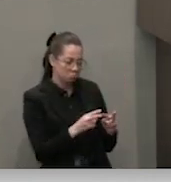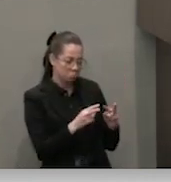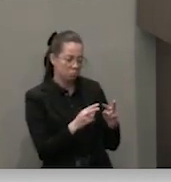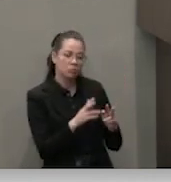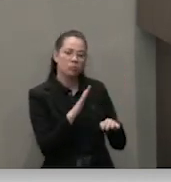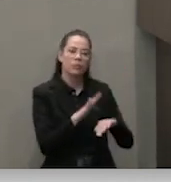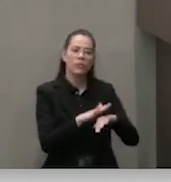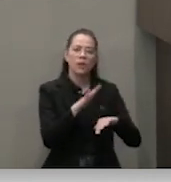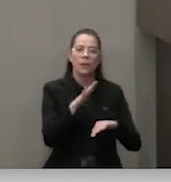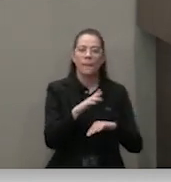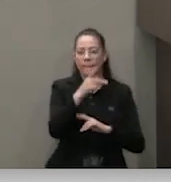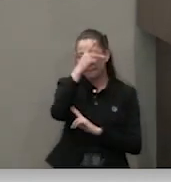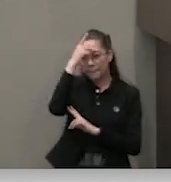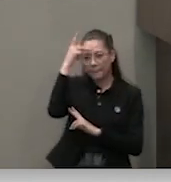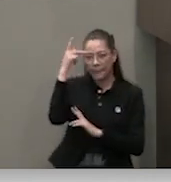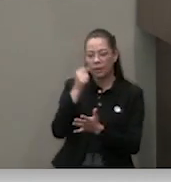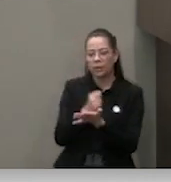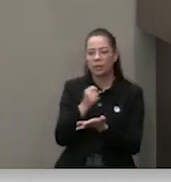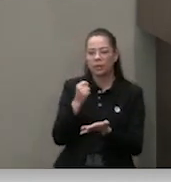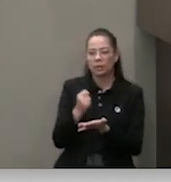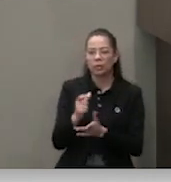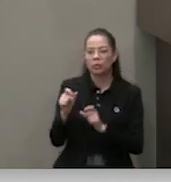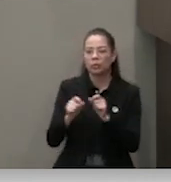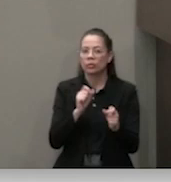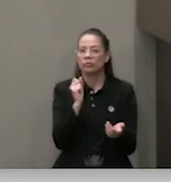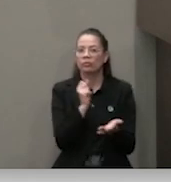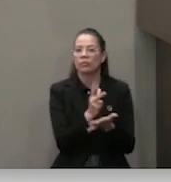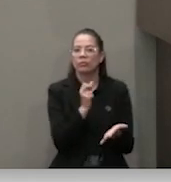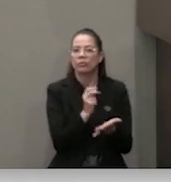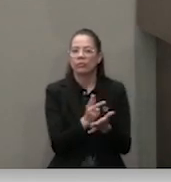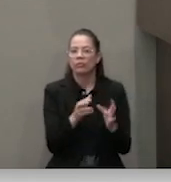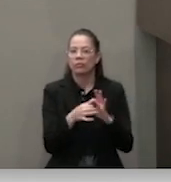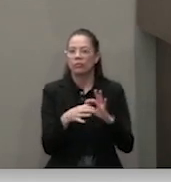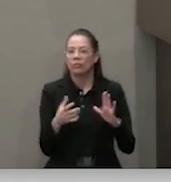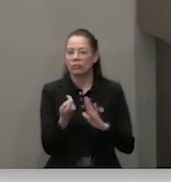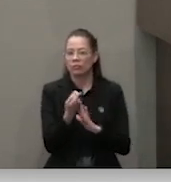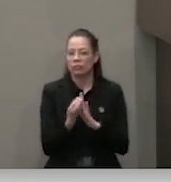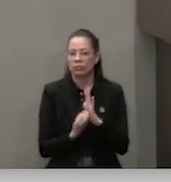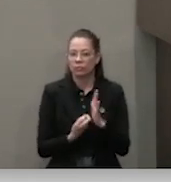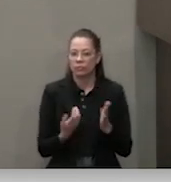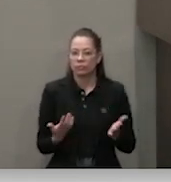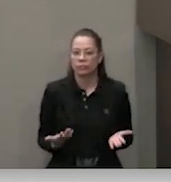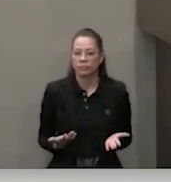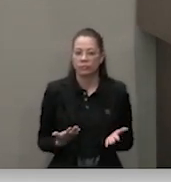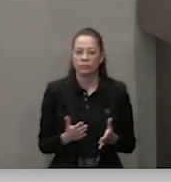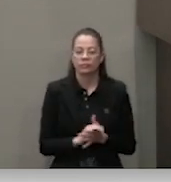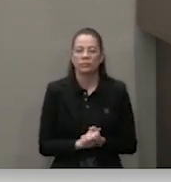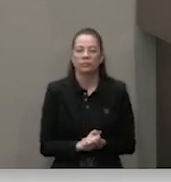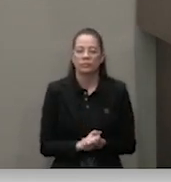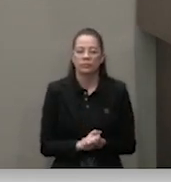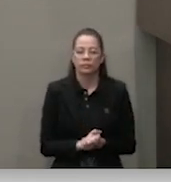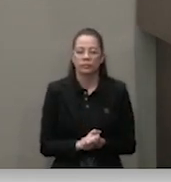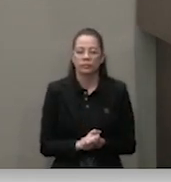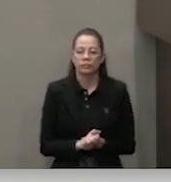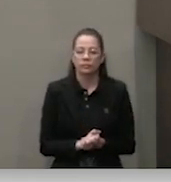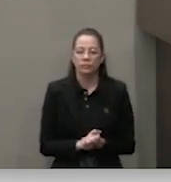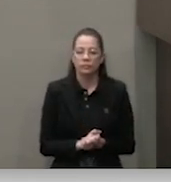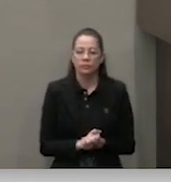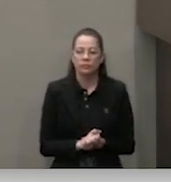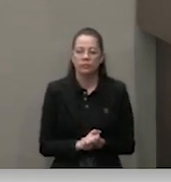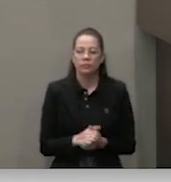tem mais pessoas sendo contratada do que as vagas que foram oferecidas no concurso e